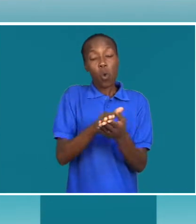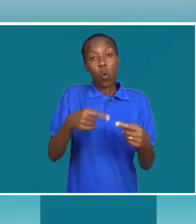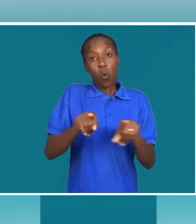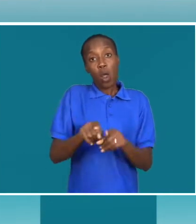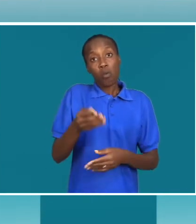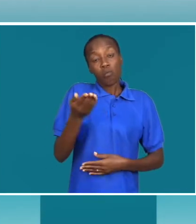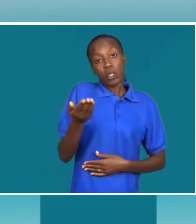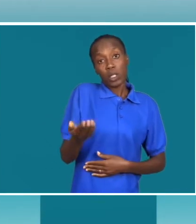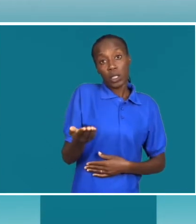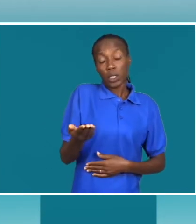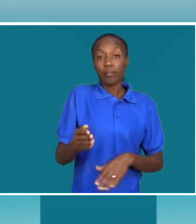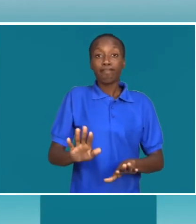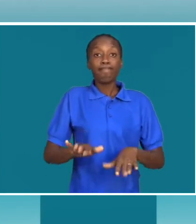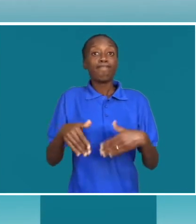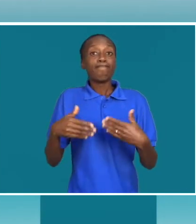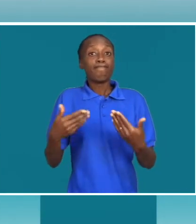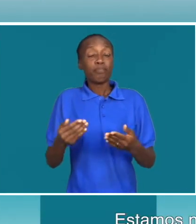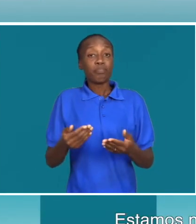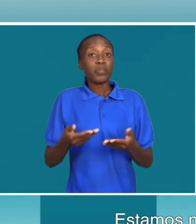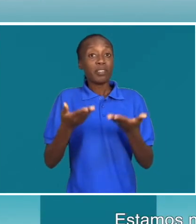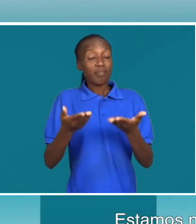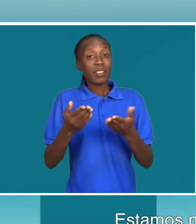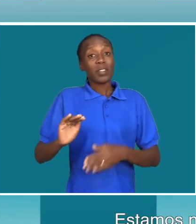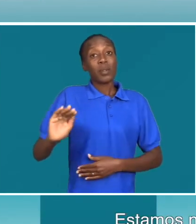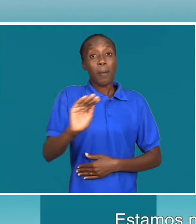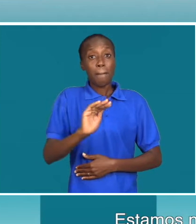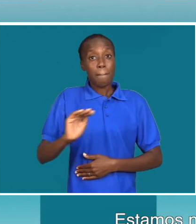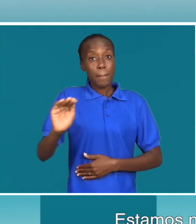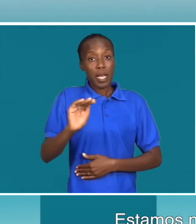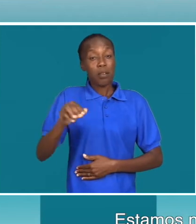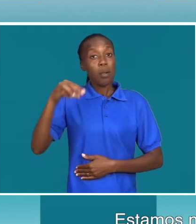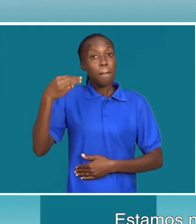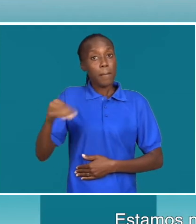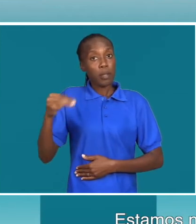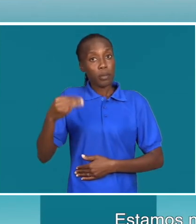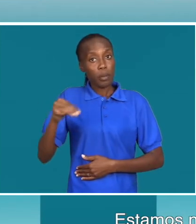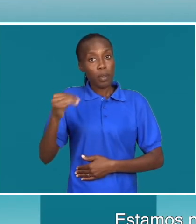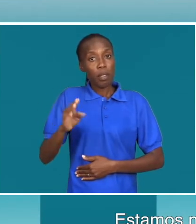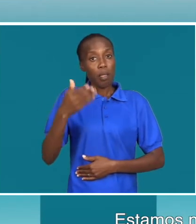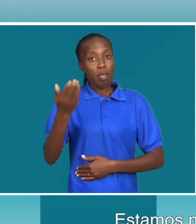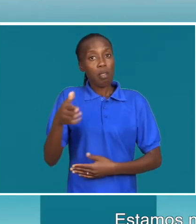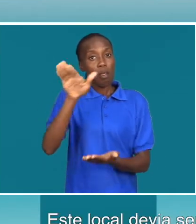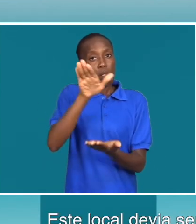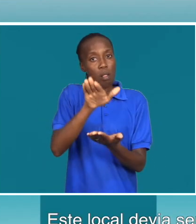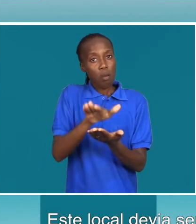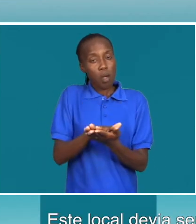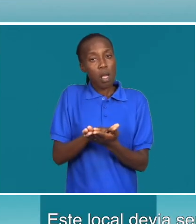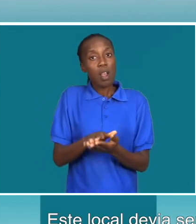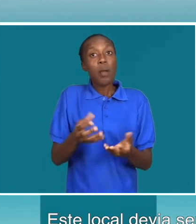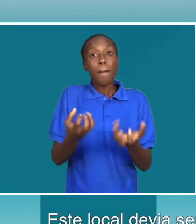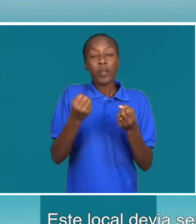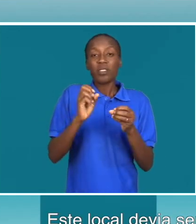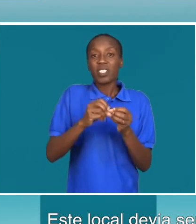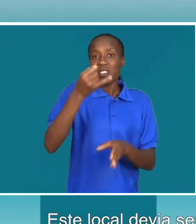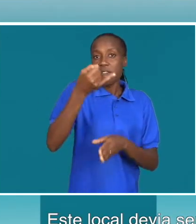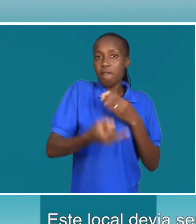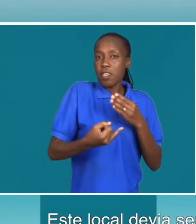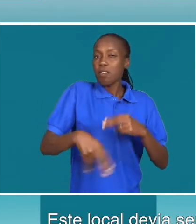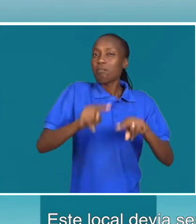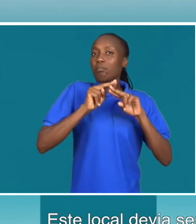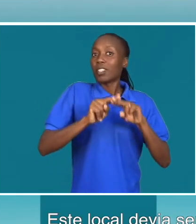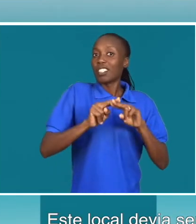no bairro de Mastanzuena. Este local deveria ser apenas um